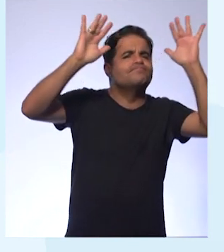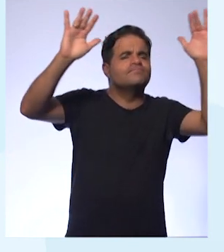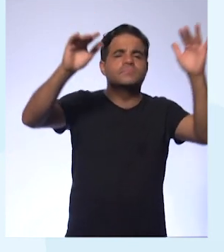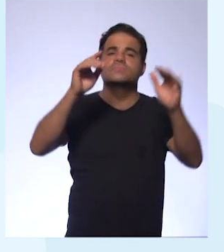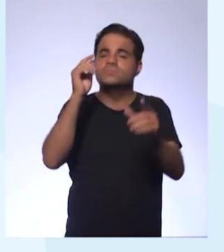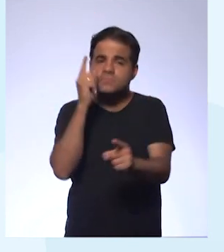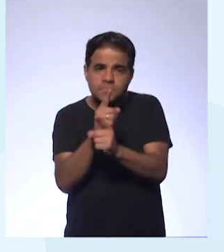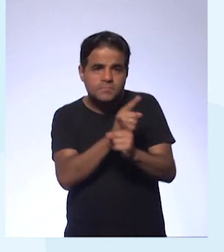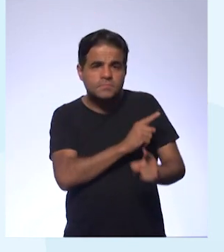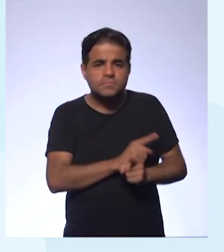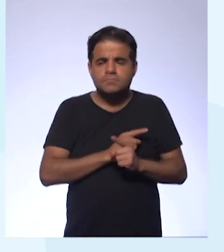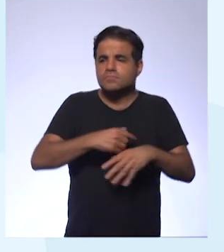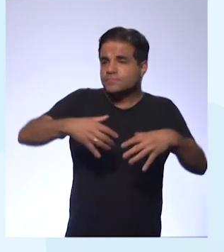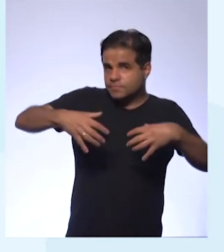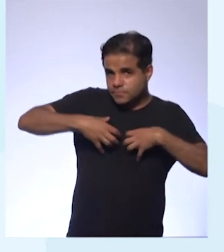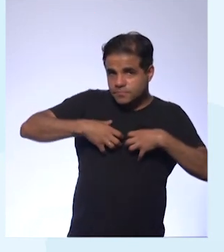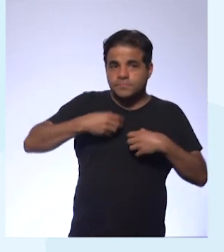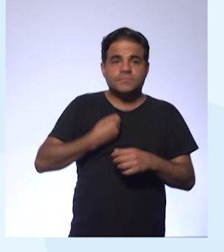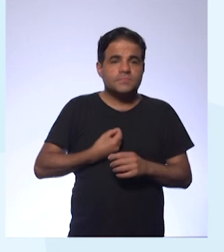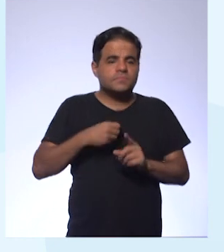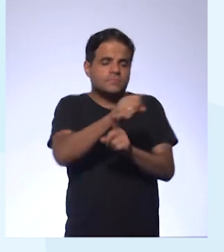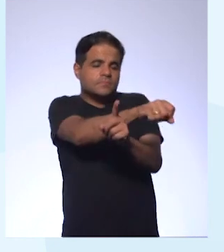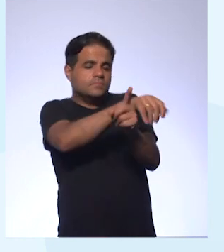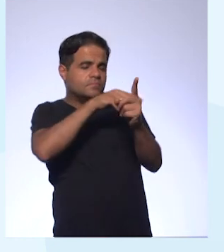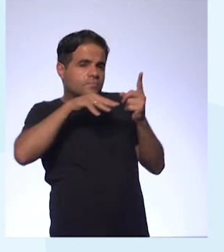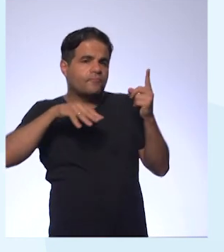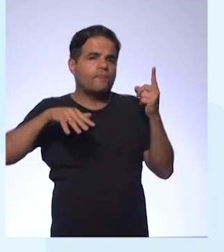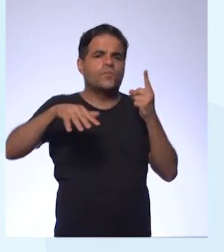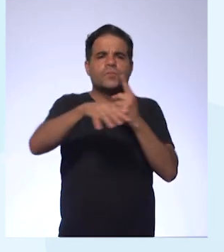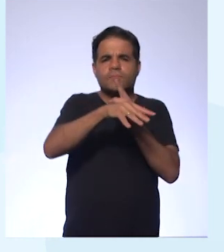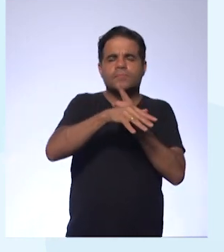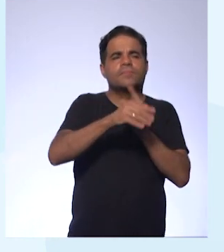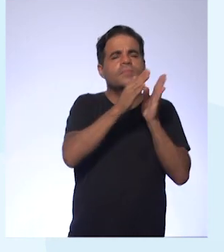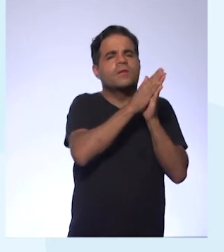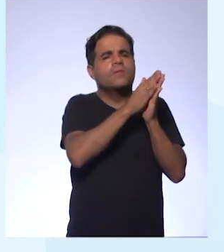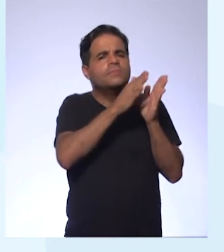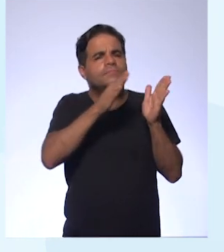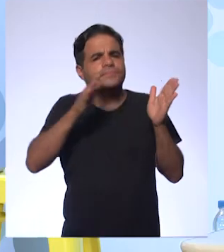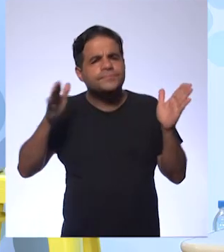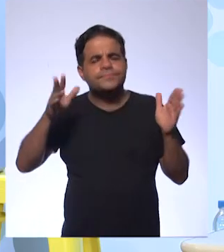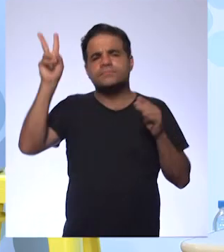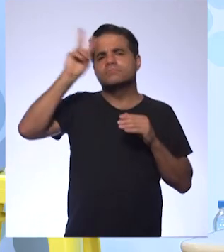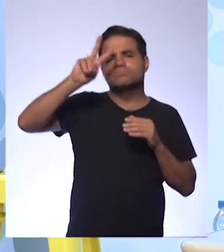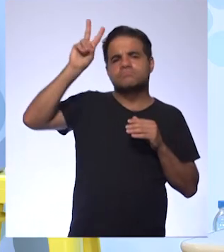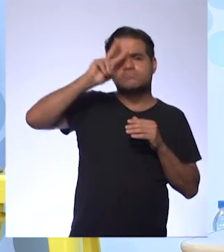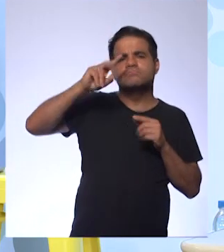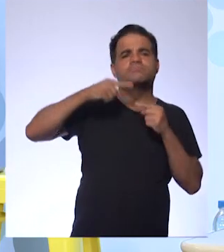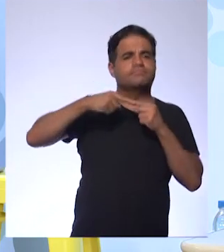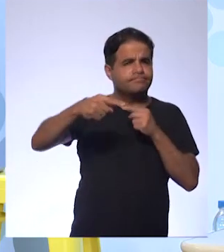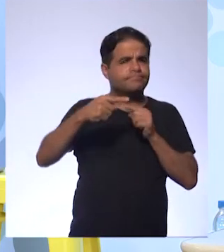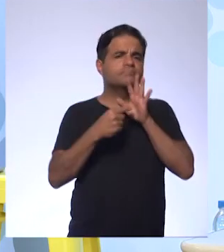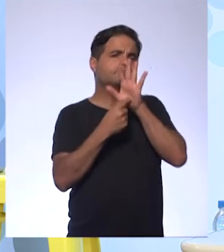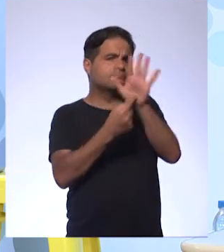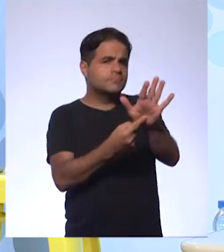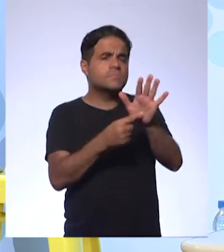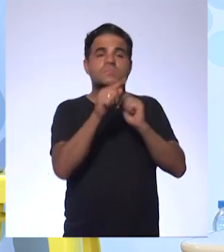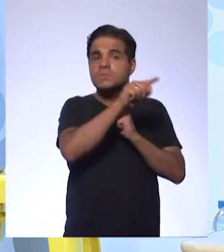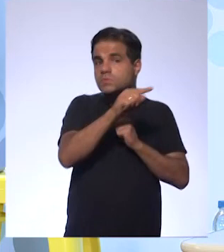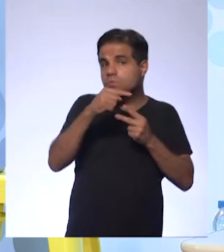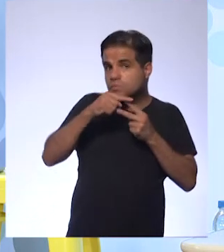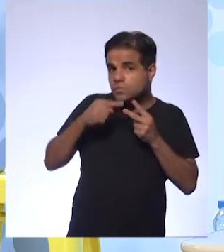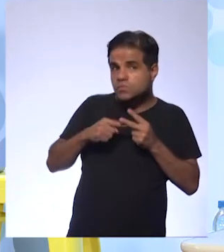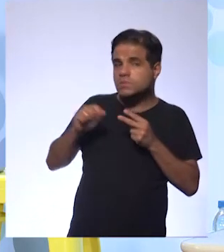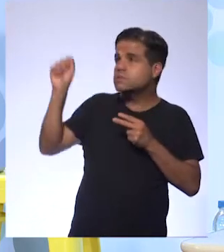para identificar os modos de vida das sociedades ao longo da história. Eu vou apresentar para vocês